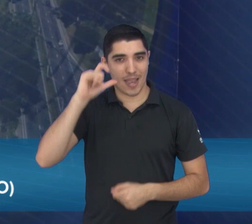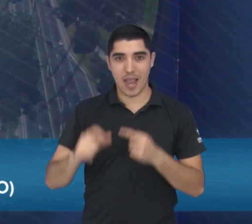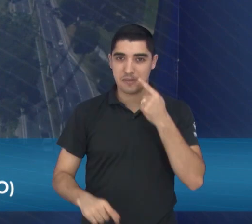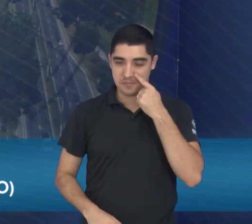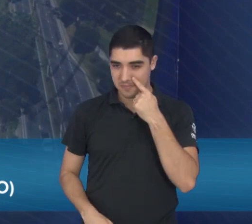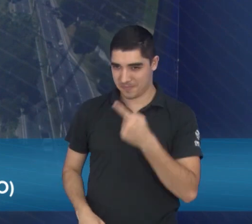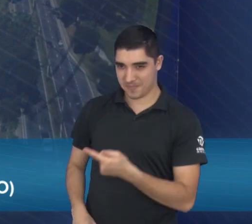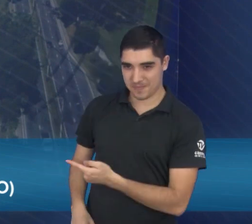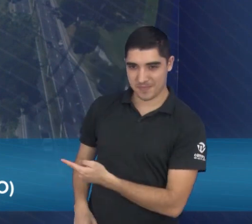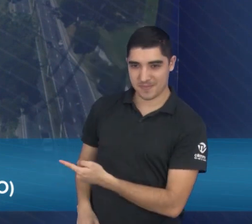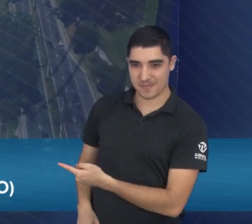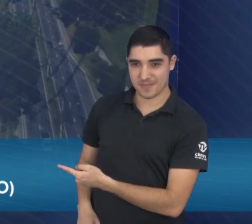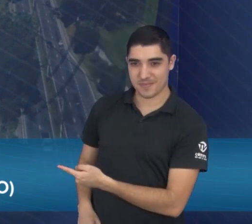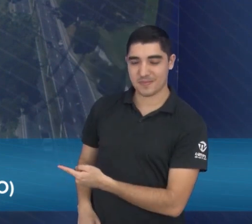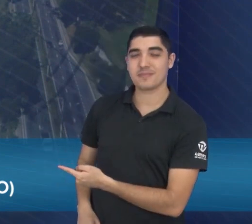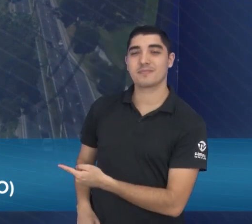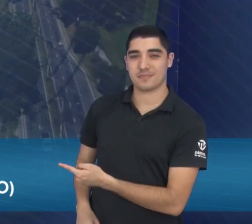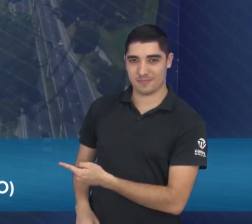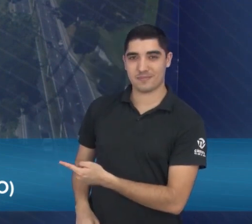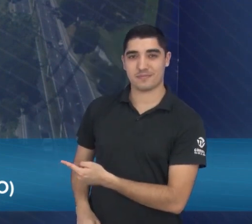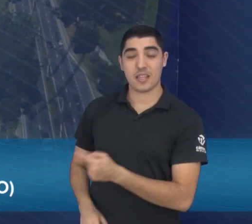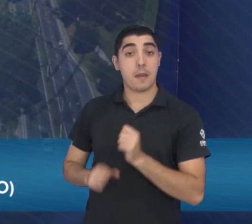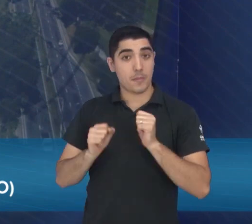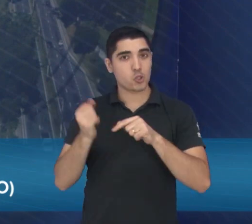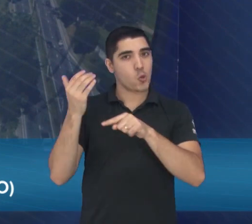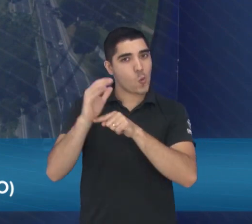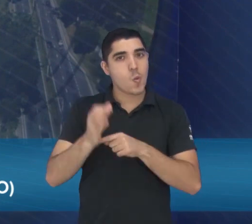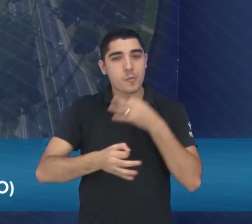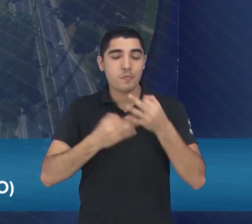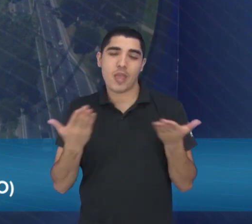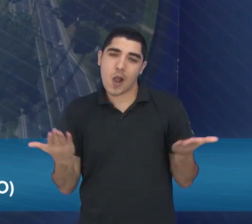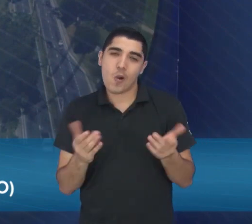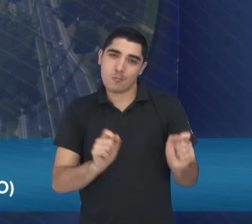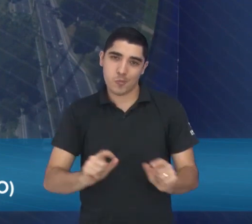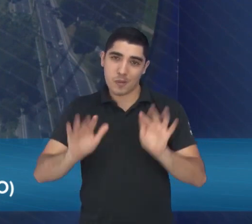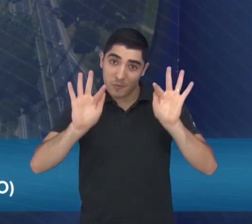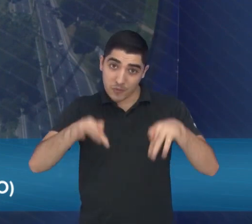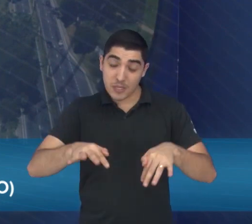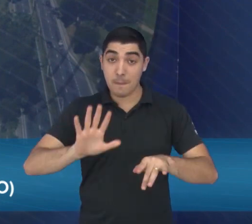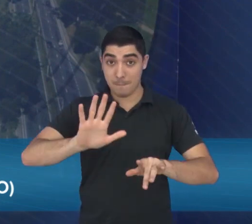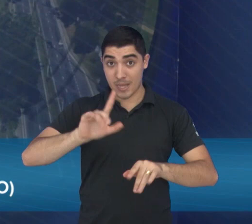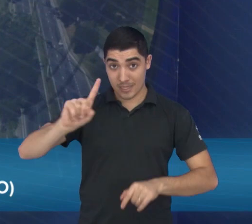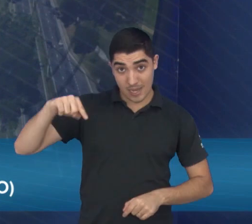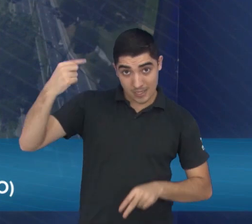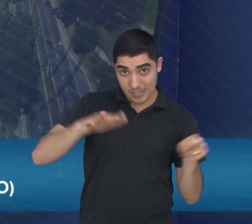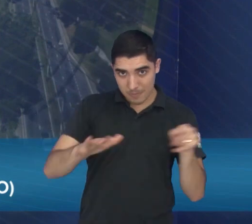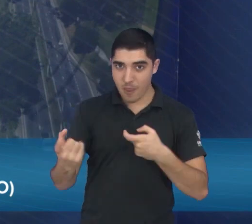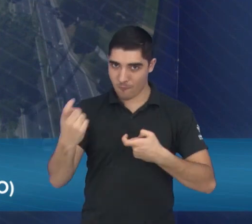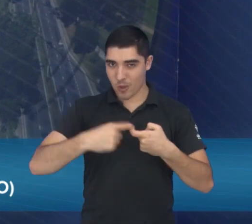o @tvcâmarasjc. O Diálogos fica por aqui, mas semana que vem